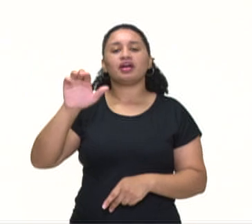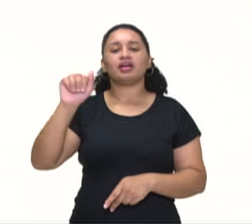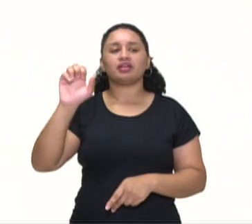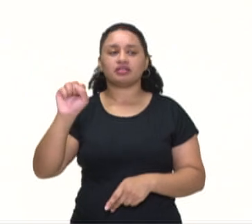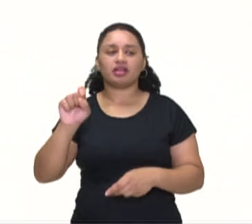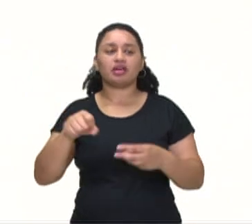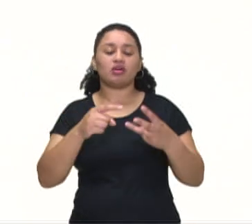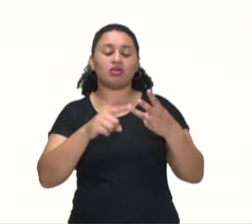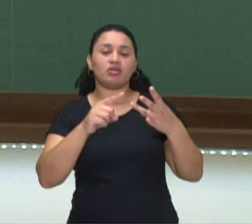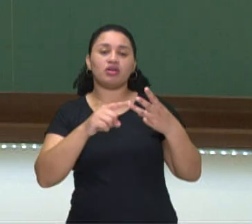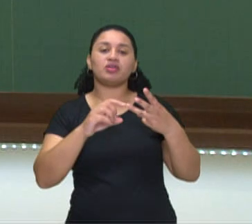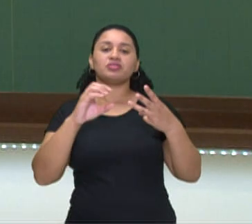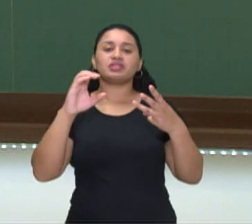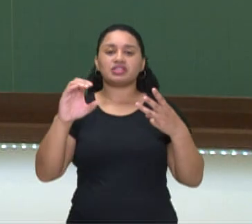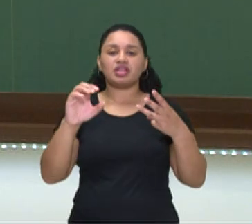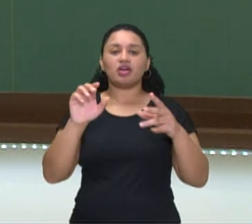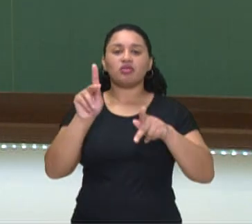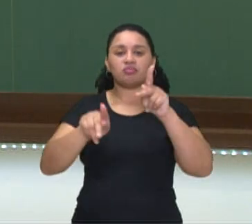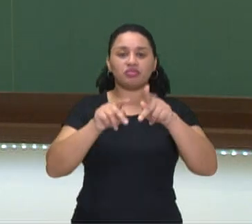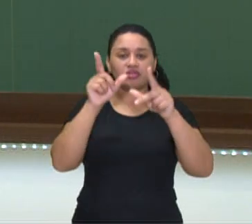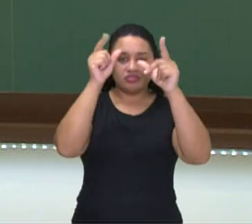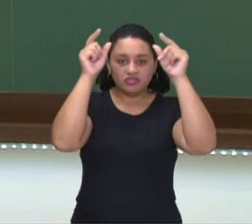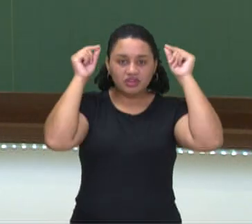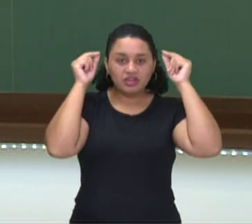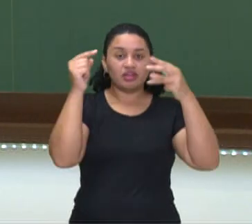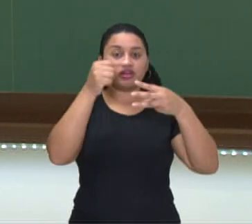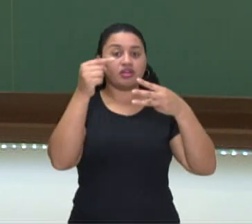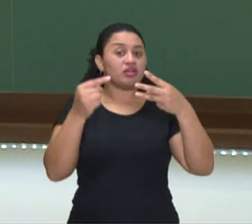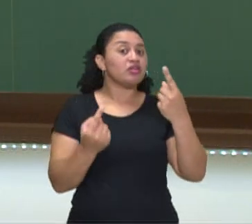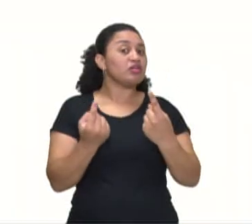C, os gregos? A, B ou C?